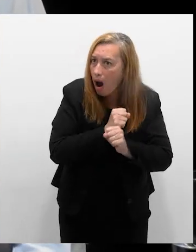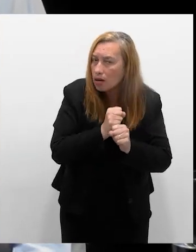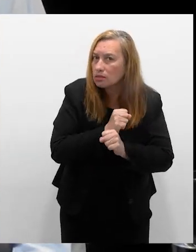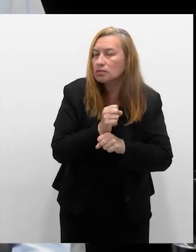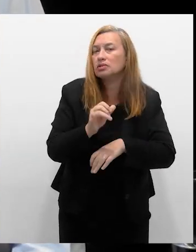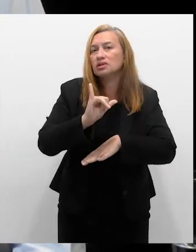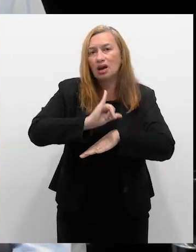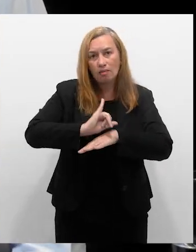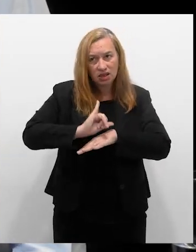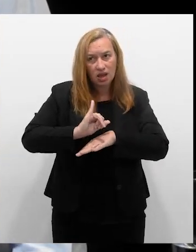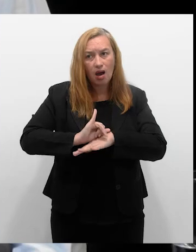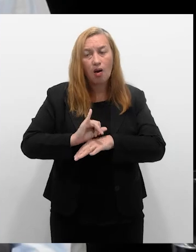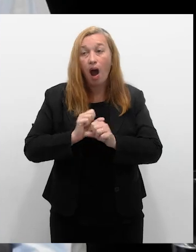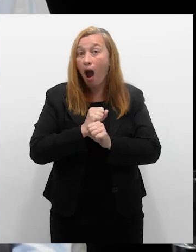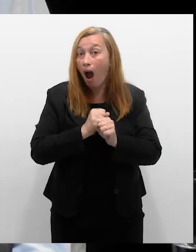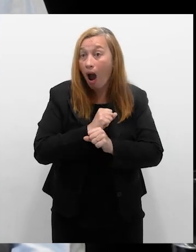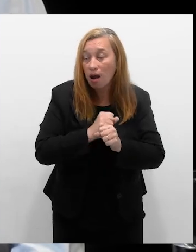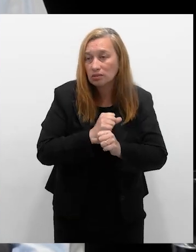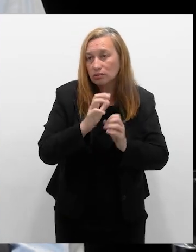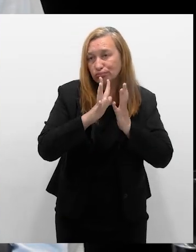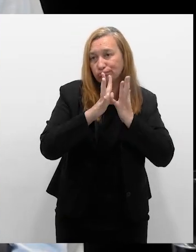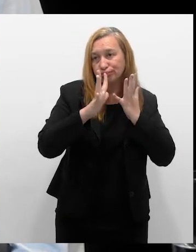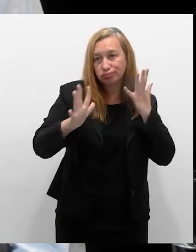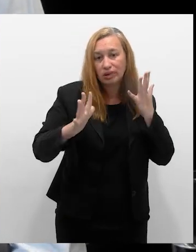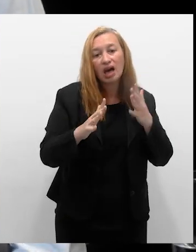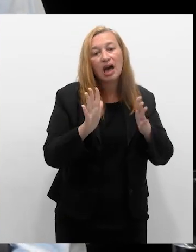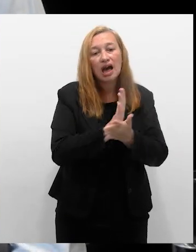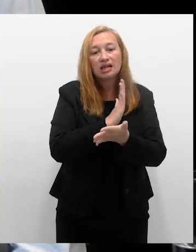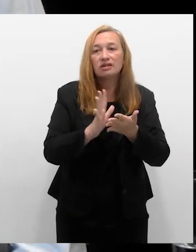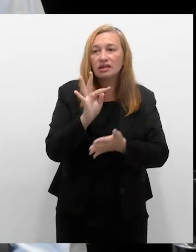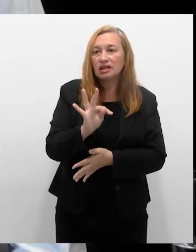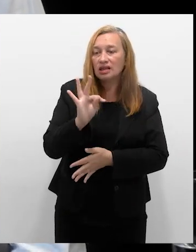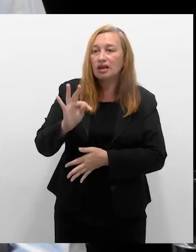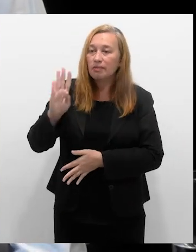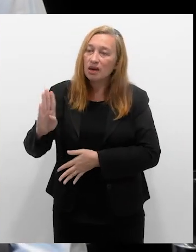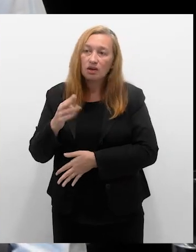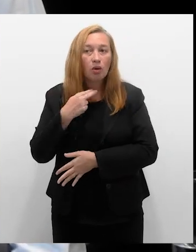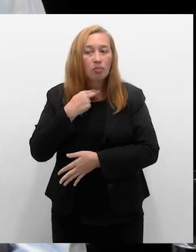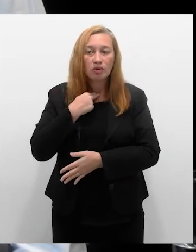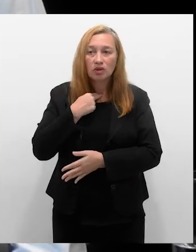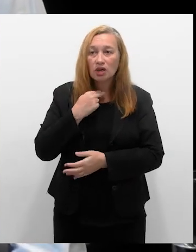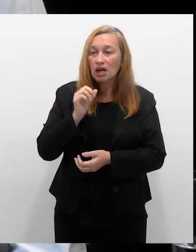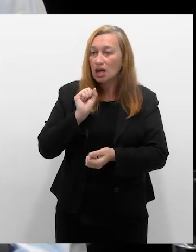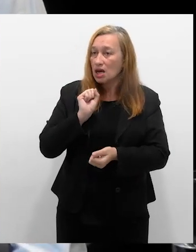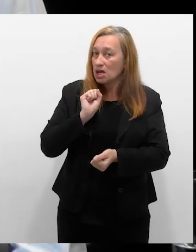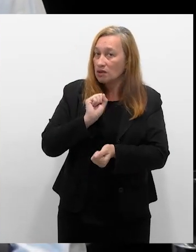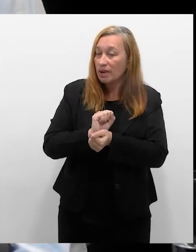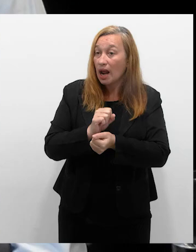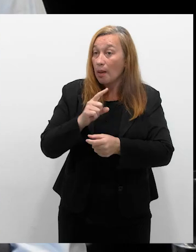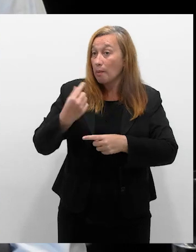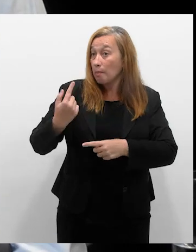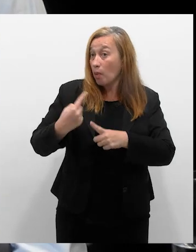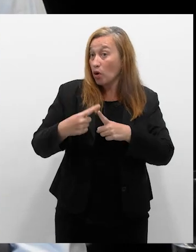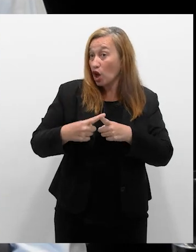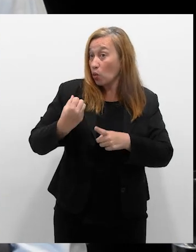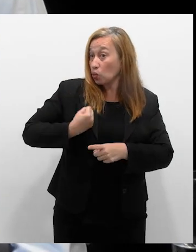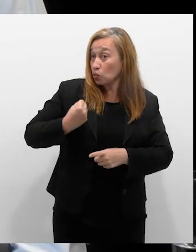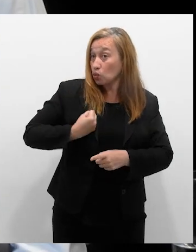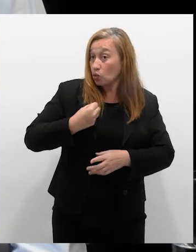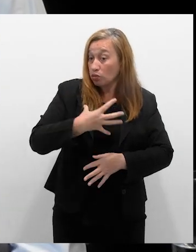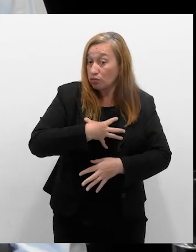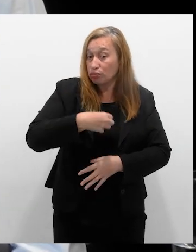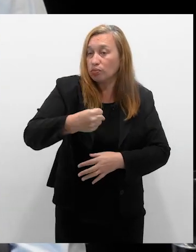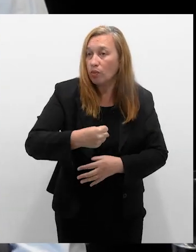tá? Anos na fila. Esperando um tratamento. Só que assim, às vezes o TPB não pode esperar. As taxas de suicídio consumado